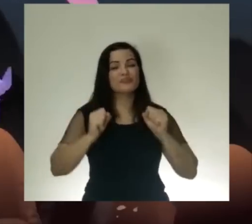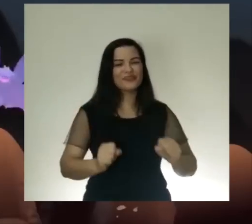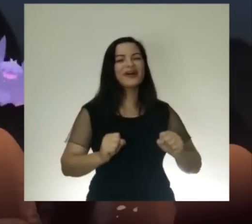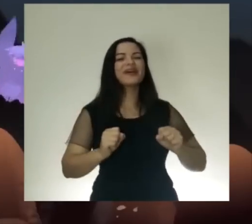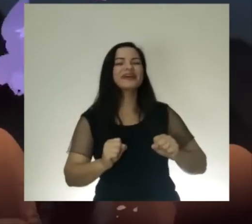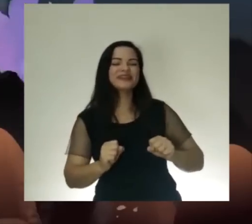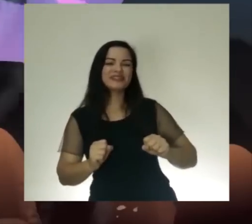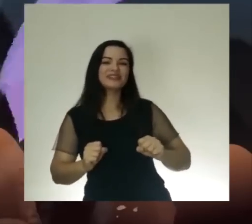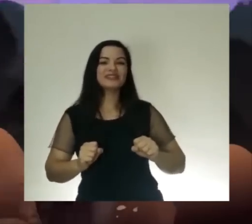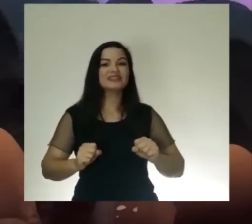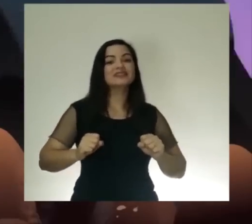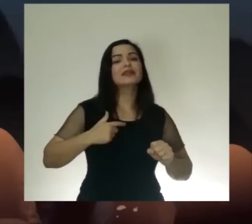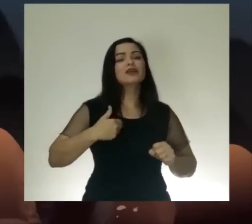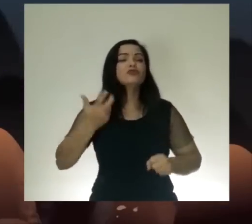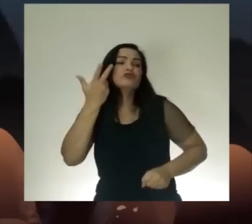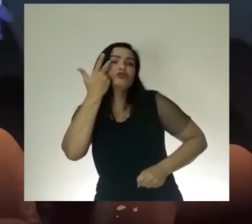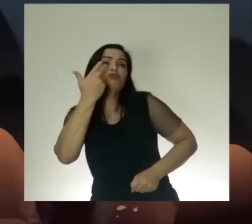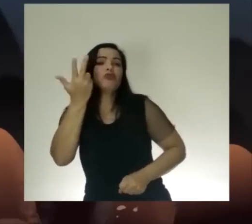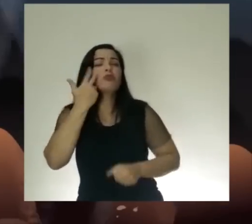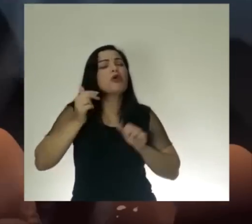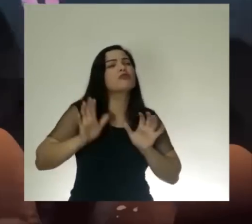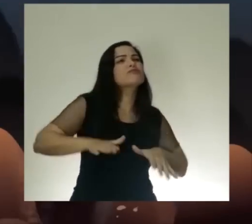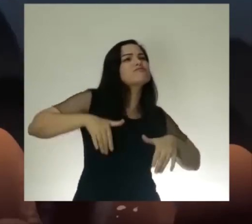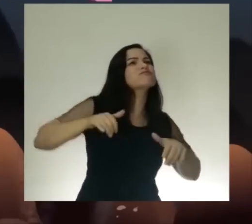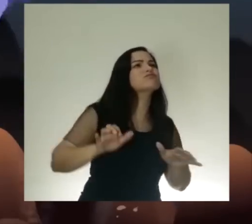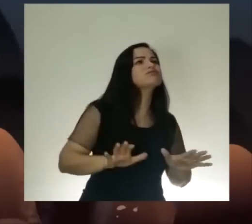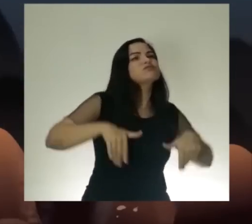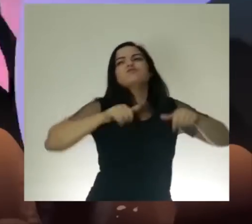e navego bem assim,